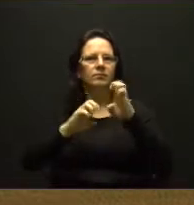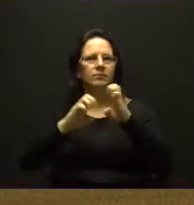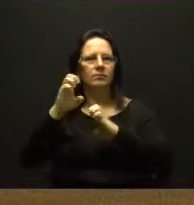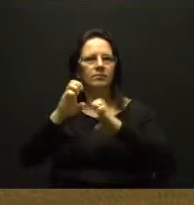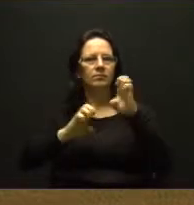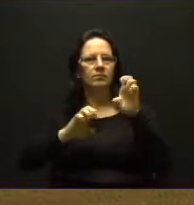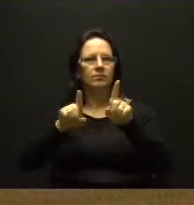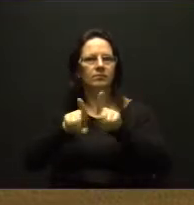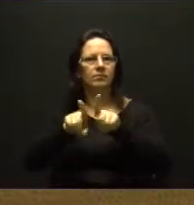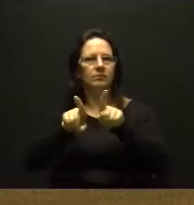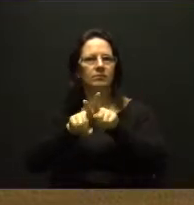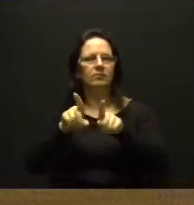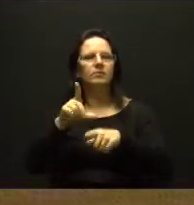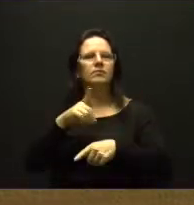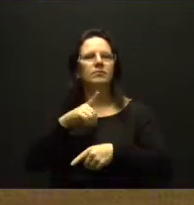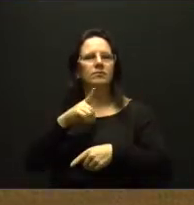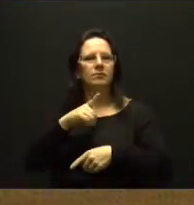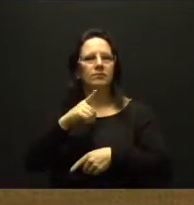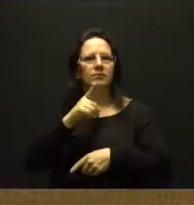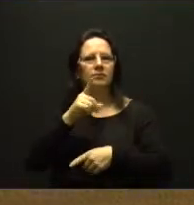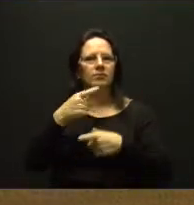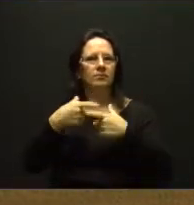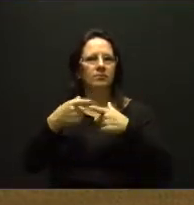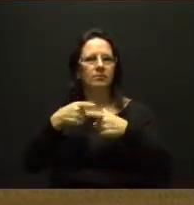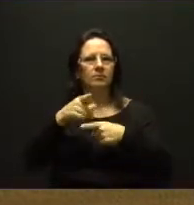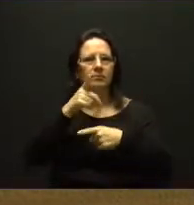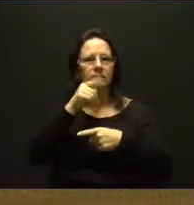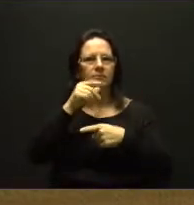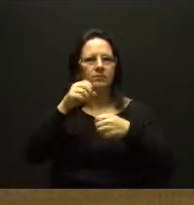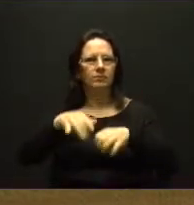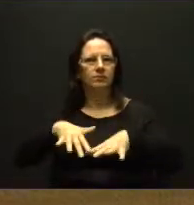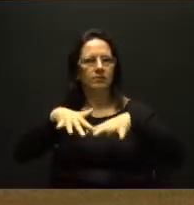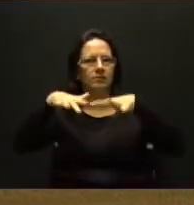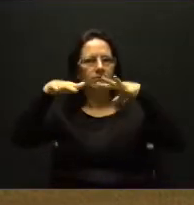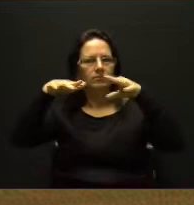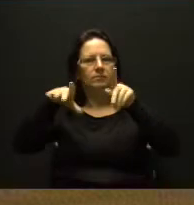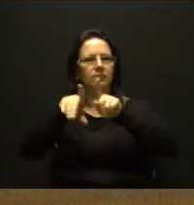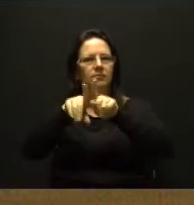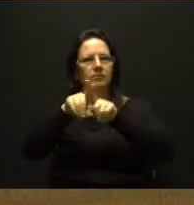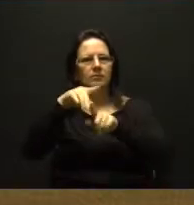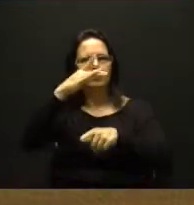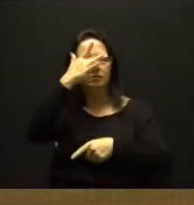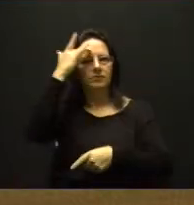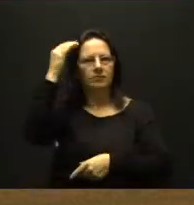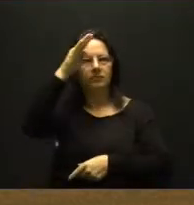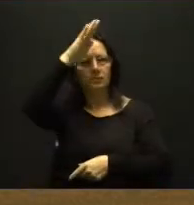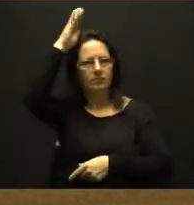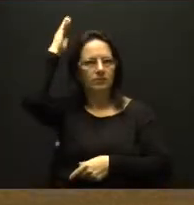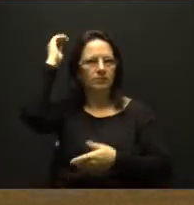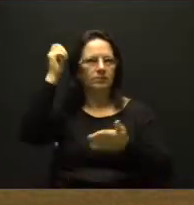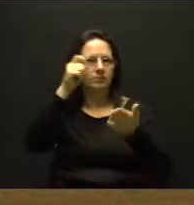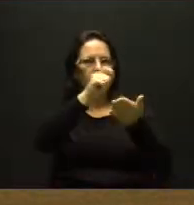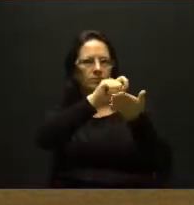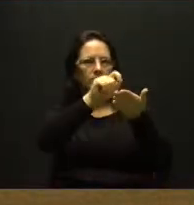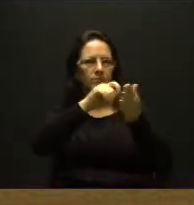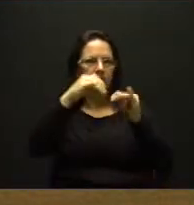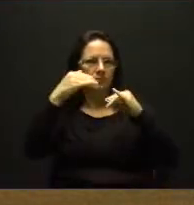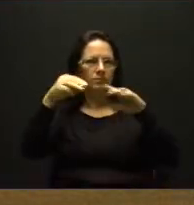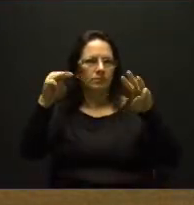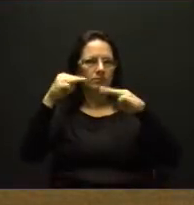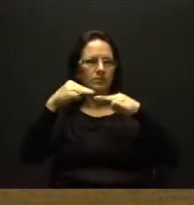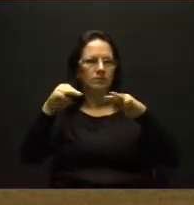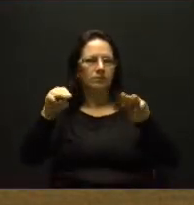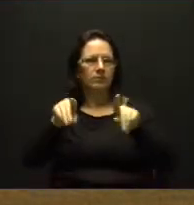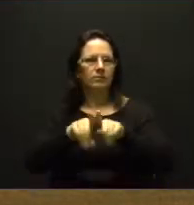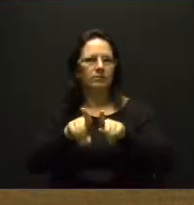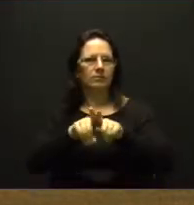podemos lembrar 2013 e todas dizer ói que hoje mas não mencionando o corpo de bombeiro e tem se